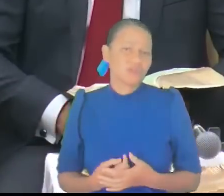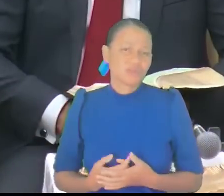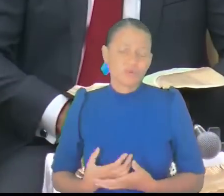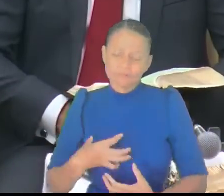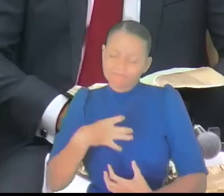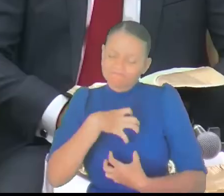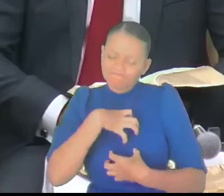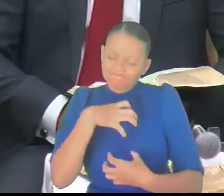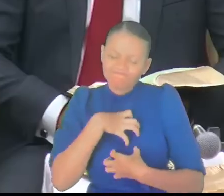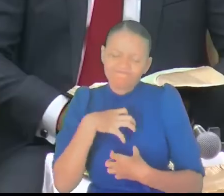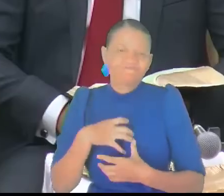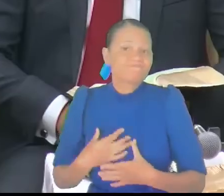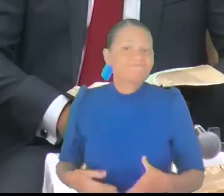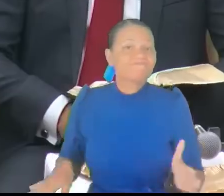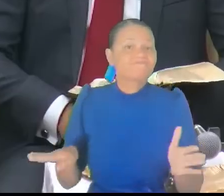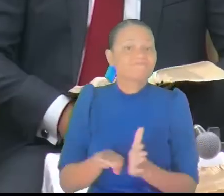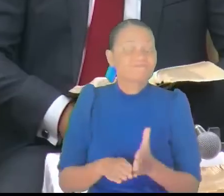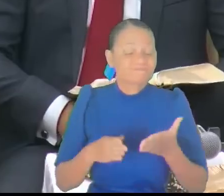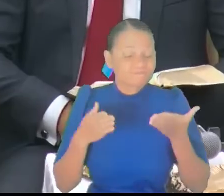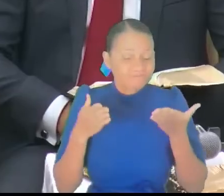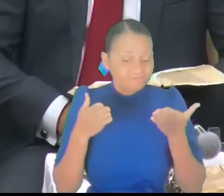sensível. Ele chegou numa